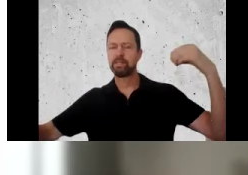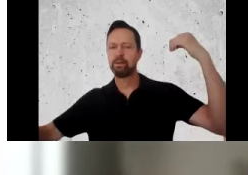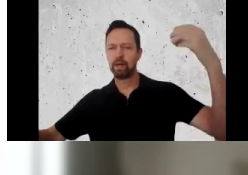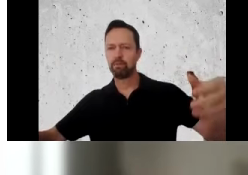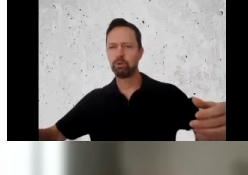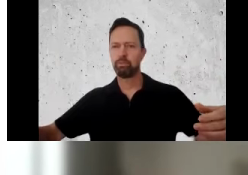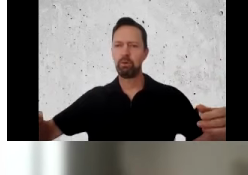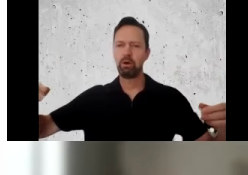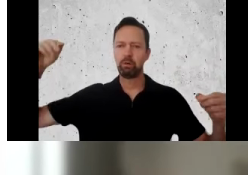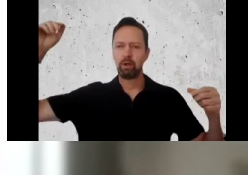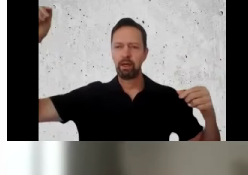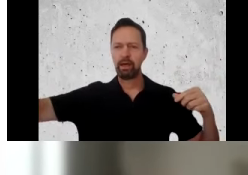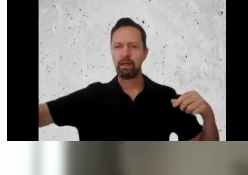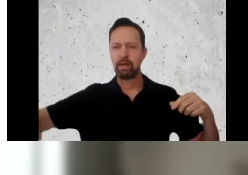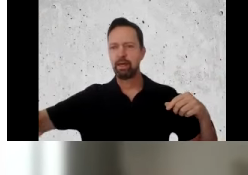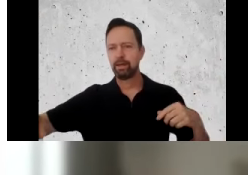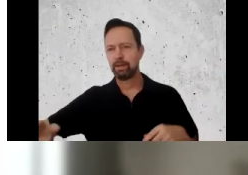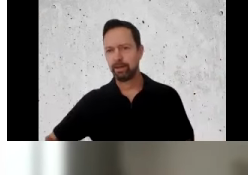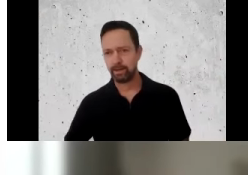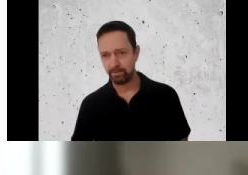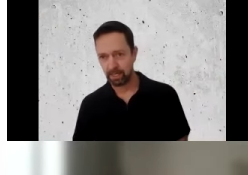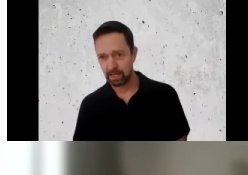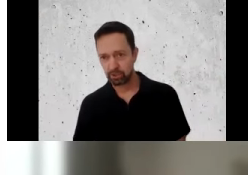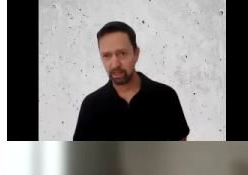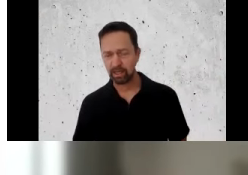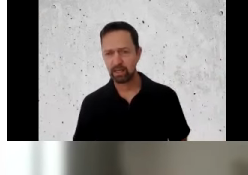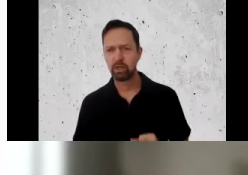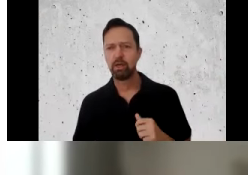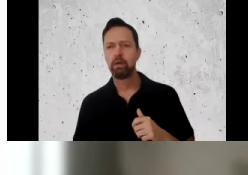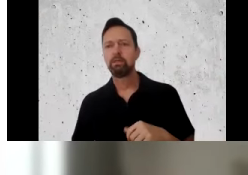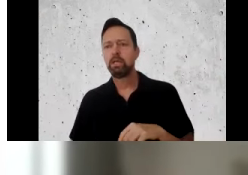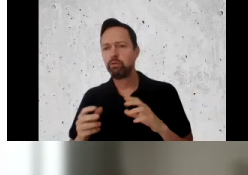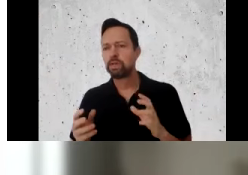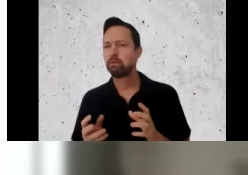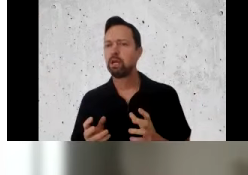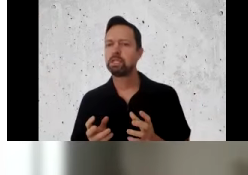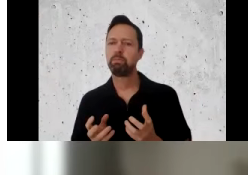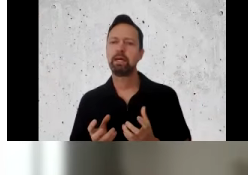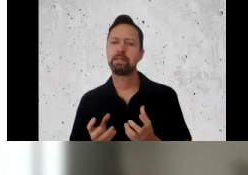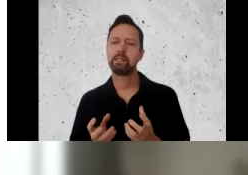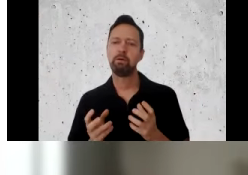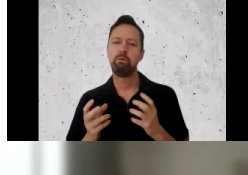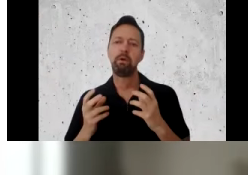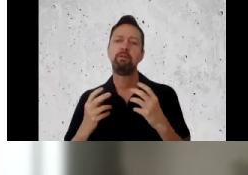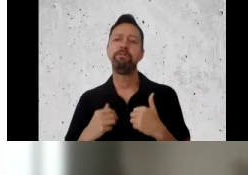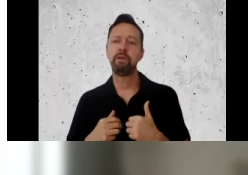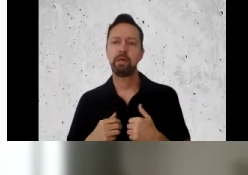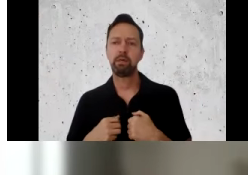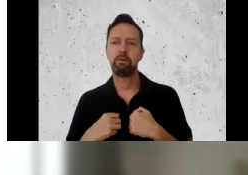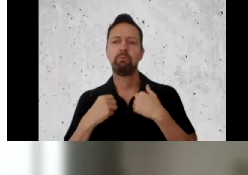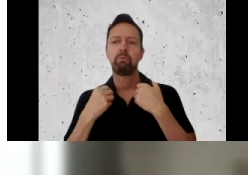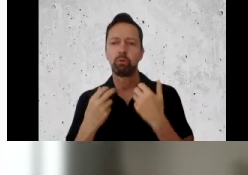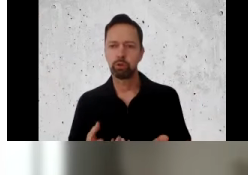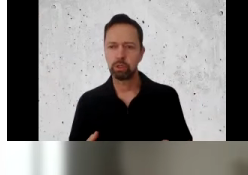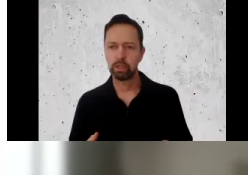exploração, é monopólio, é irracionalidade, deixa eu ver se não tem uma explicação